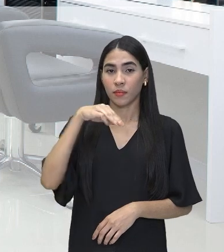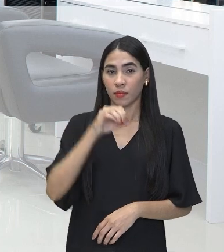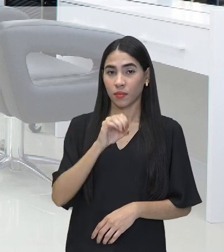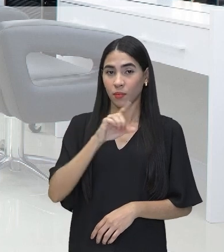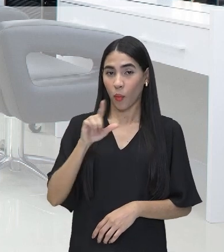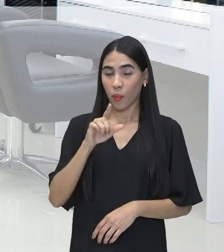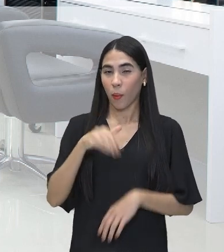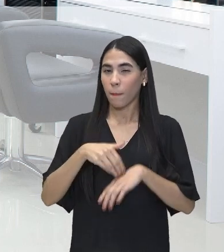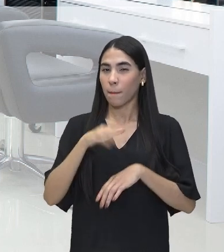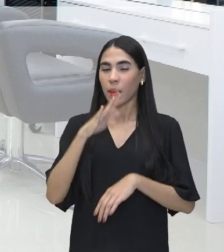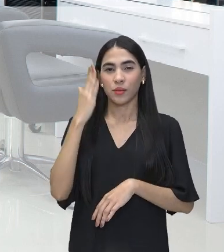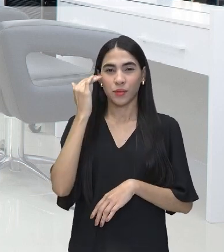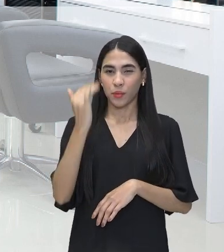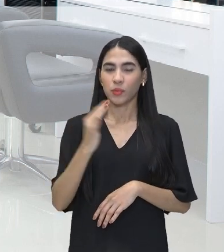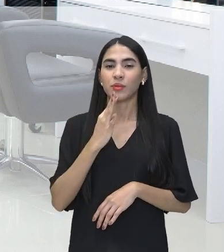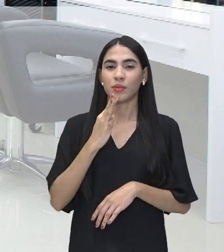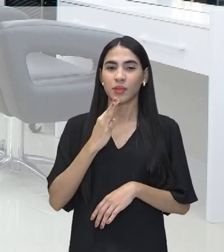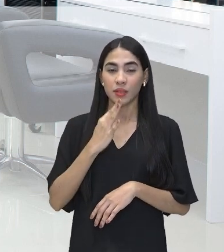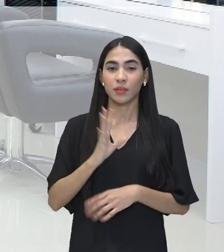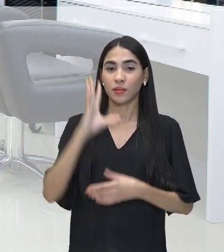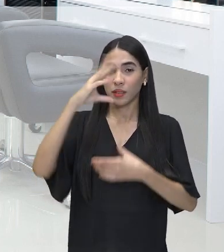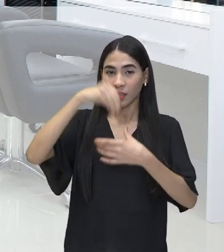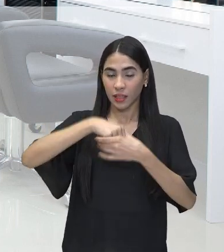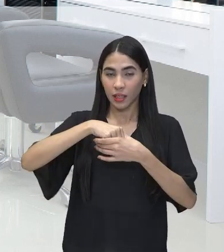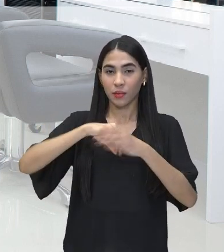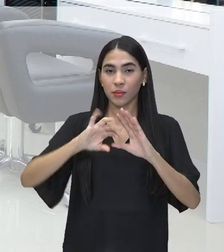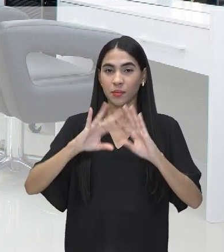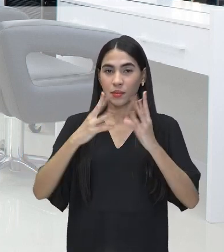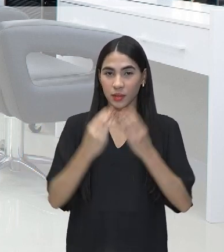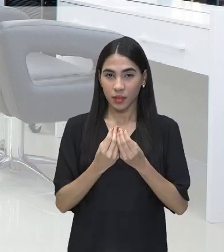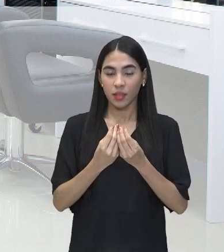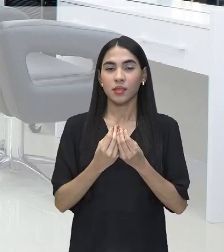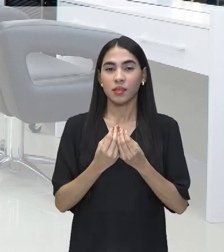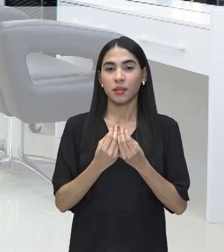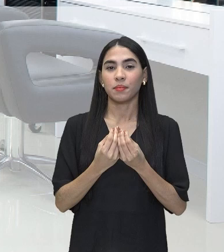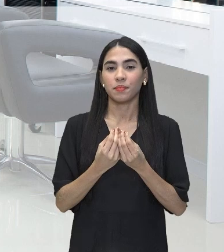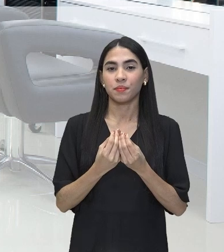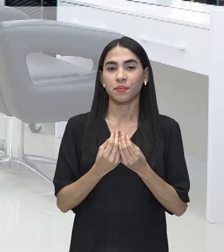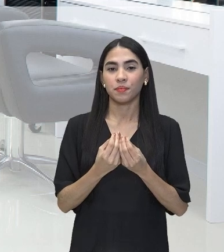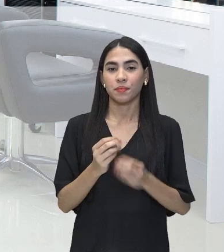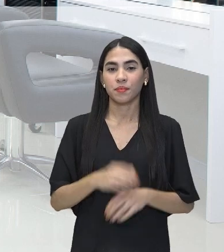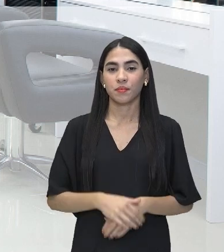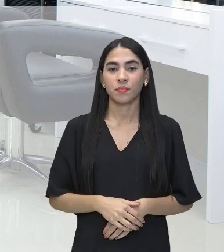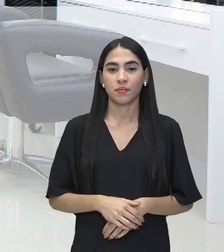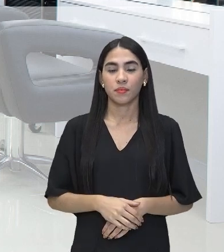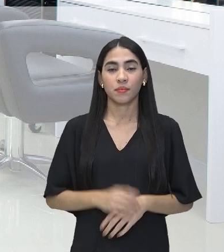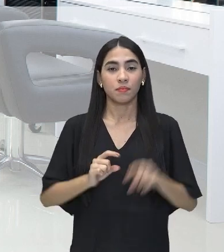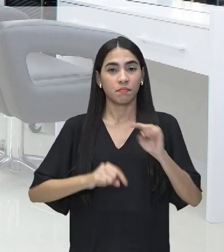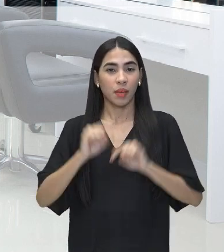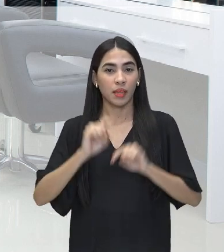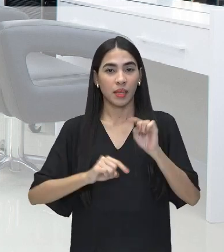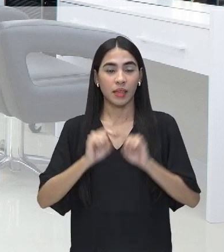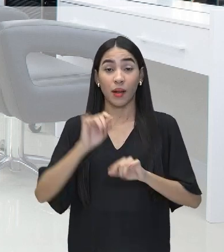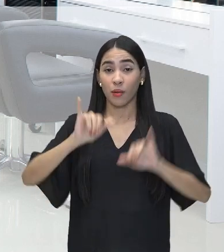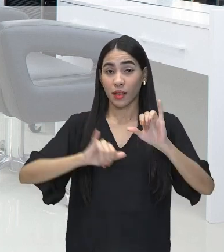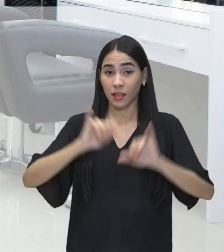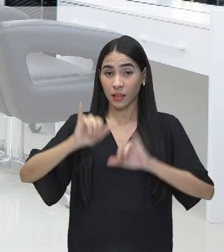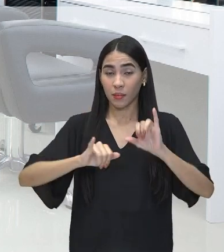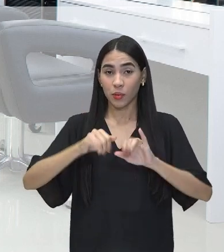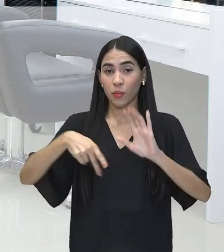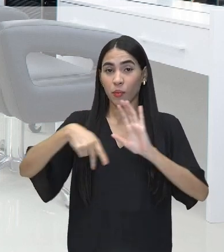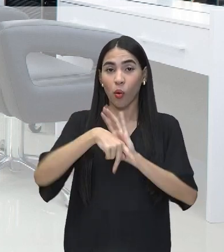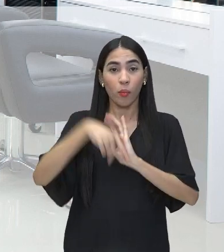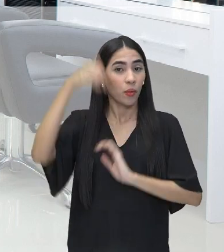ele é conhecido, ele faz parte da composição, né, de produtos para